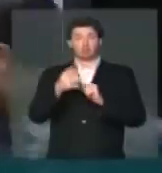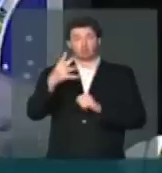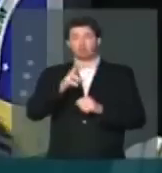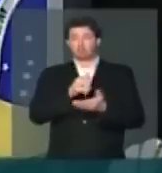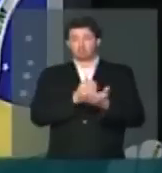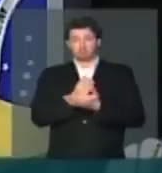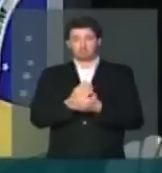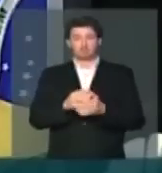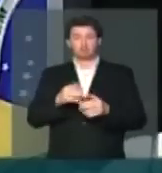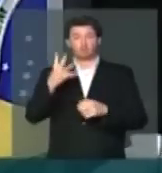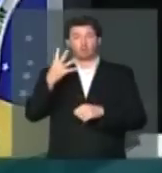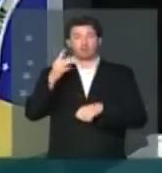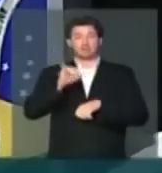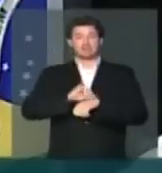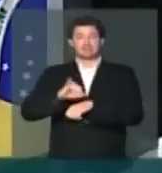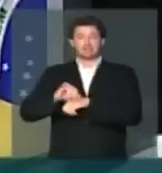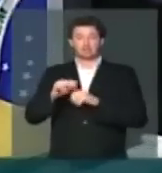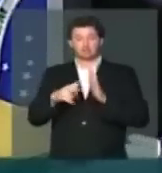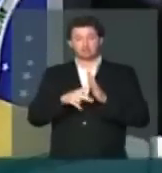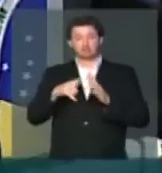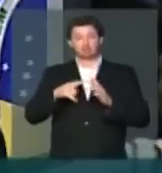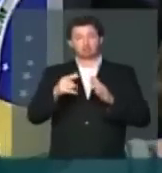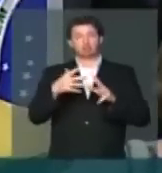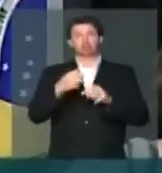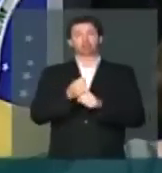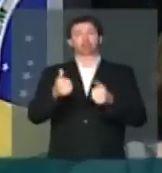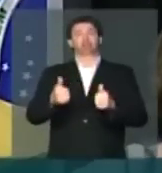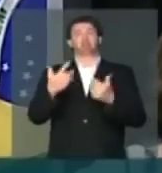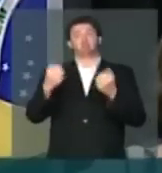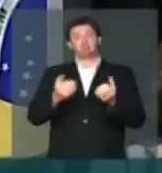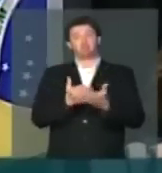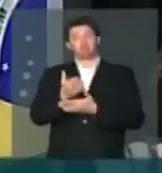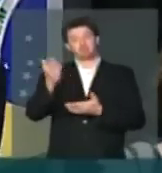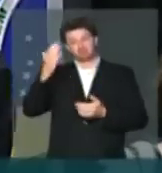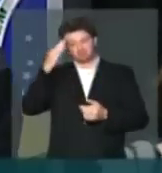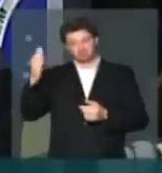aprovado por 4 centrais sindicais, está redondo e nós deveríamos aprovar. Muito obrigado.